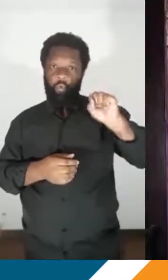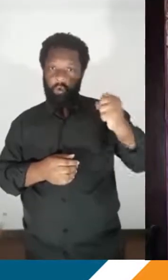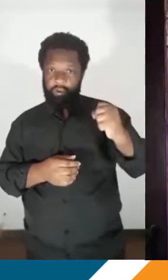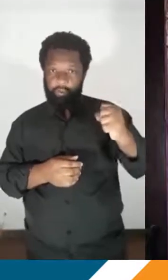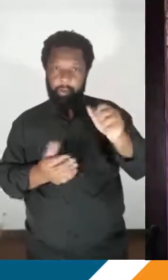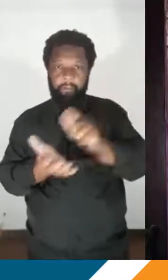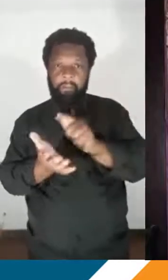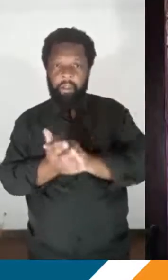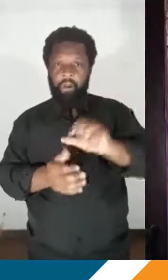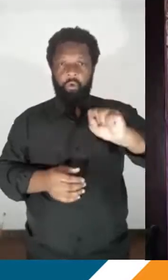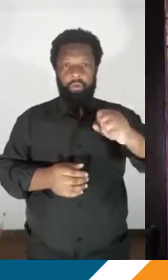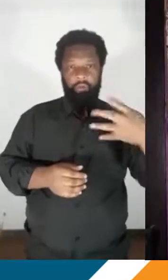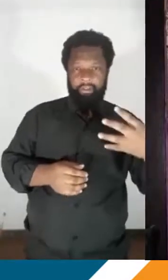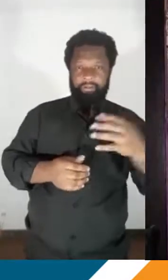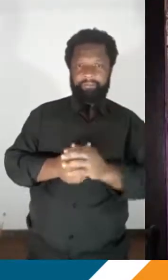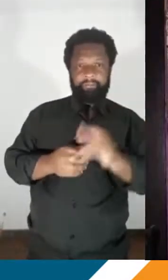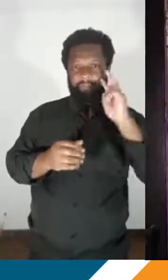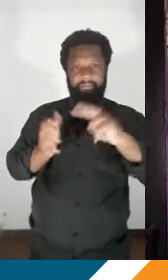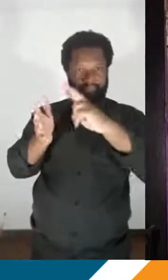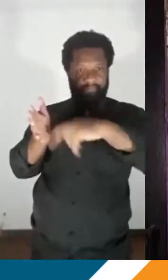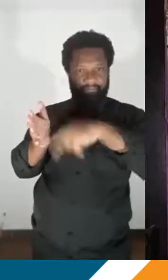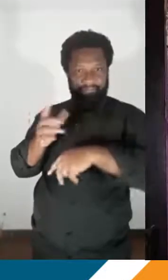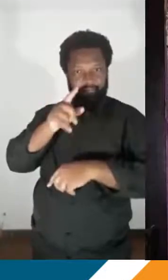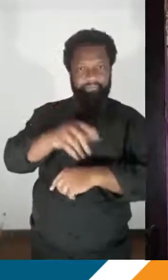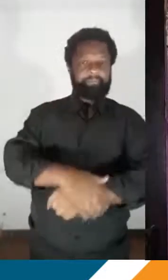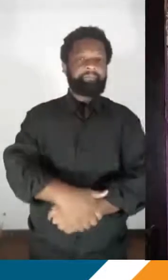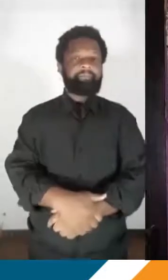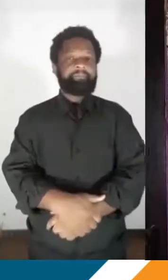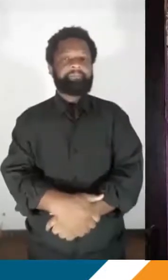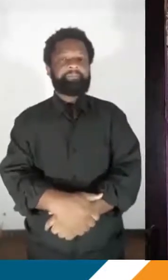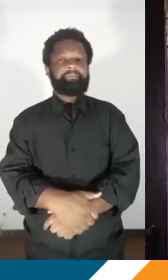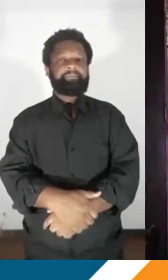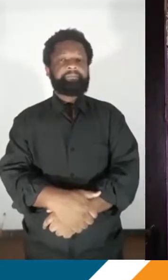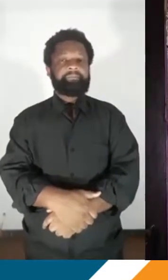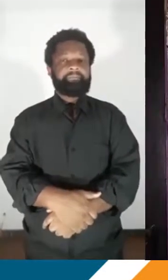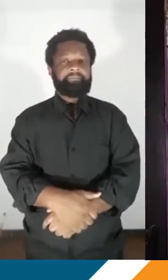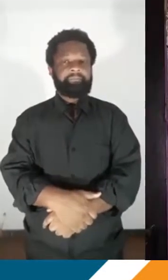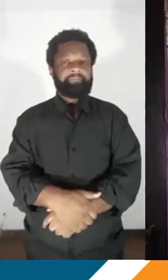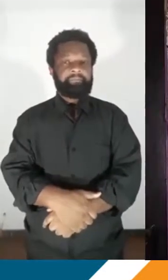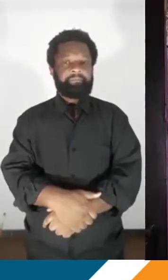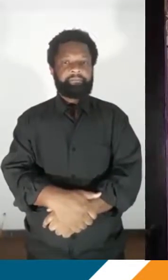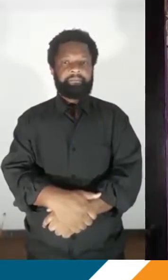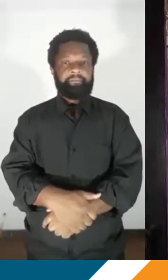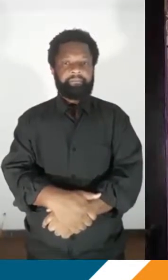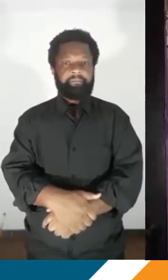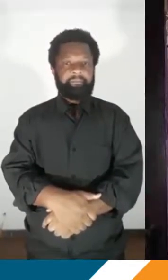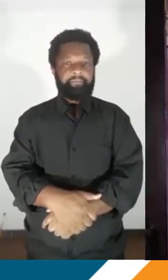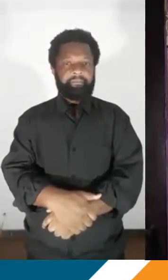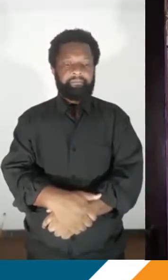Exemplo 8 da página 84. Uma solução de ácido clorídrico, HCl,